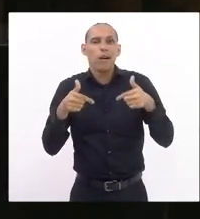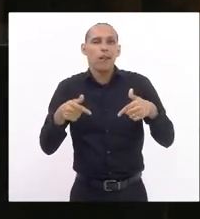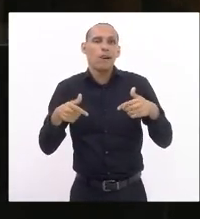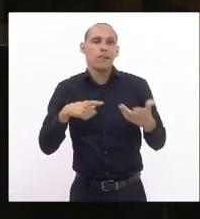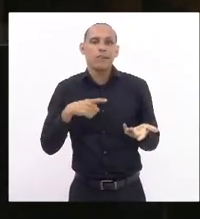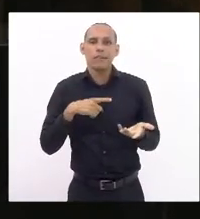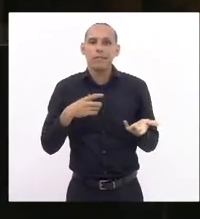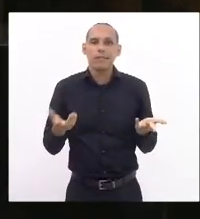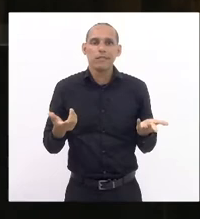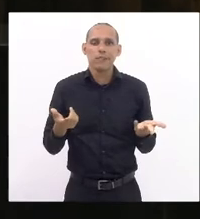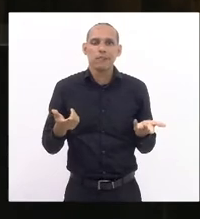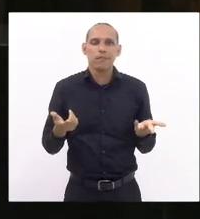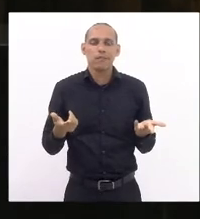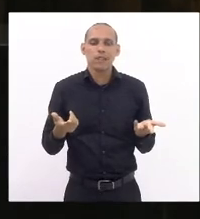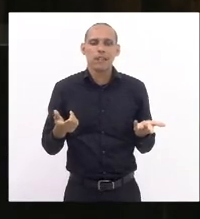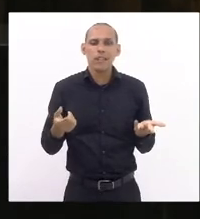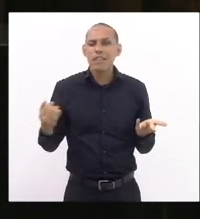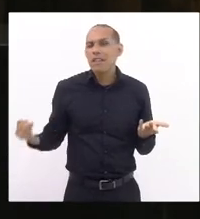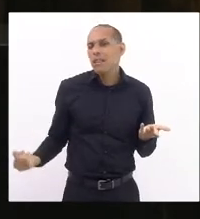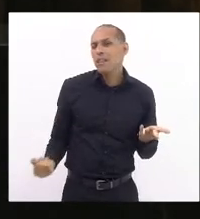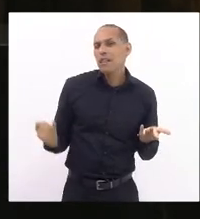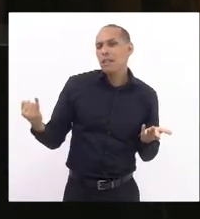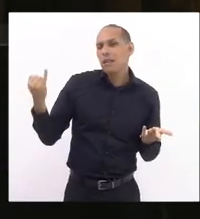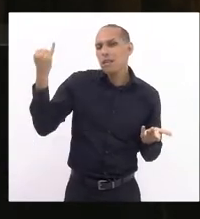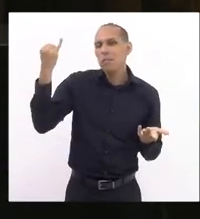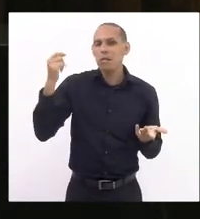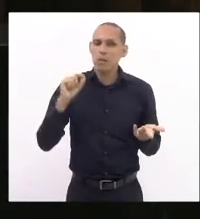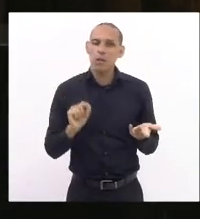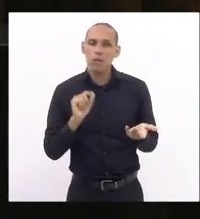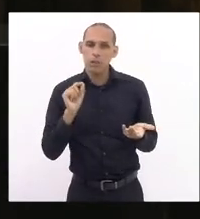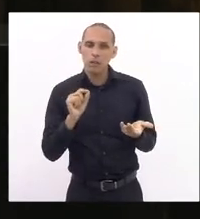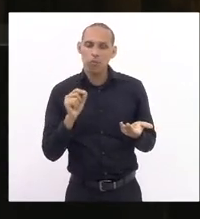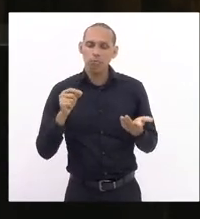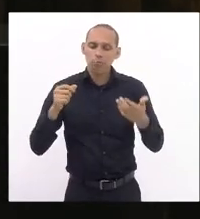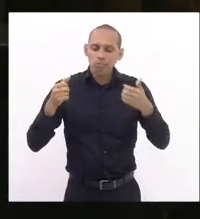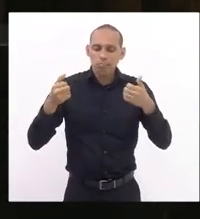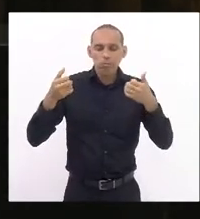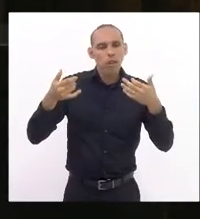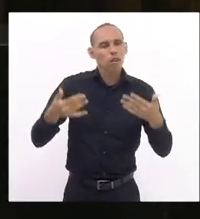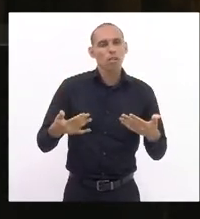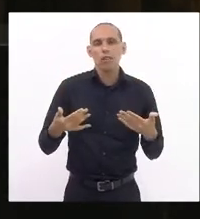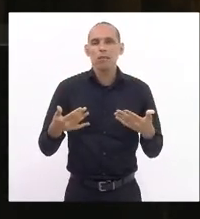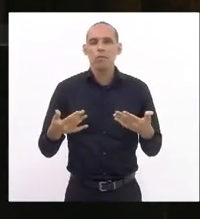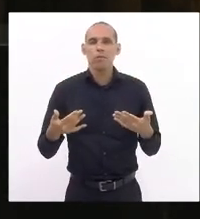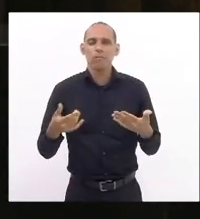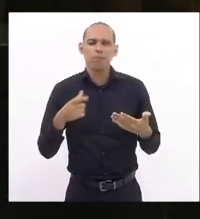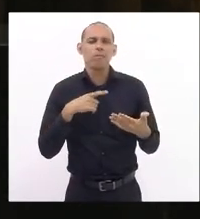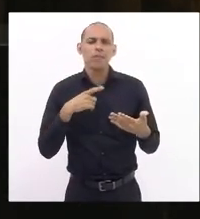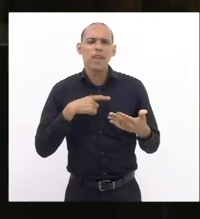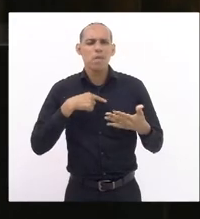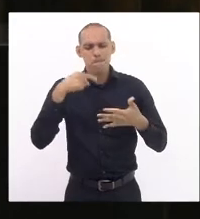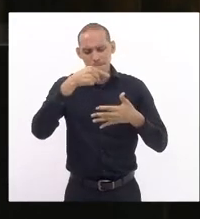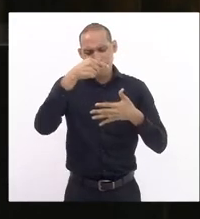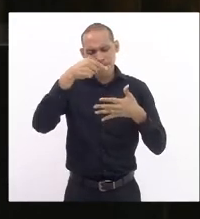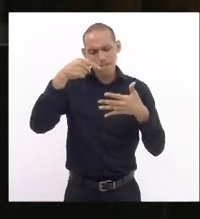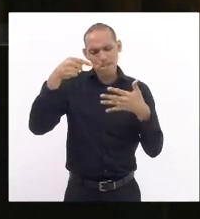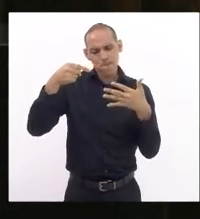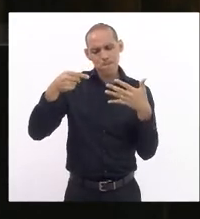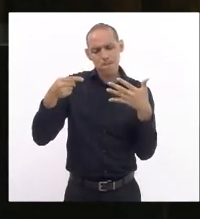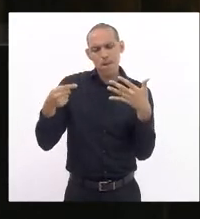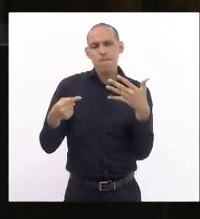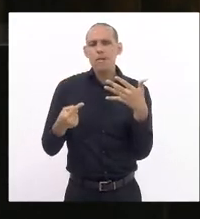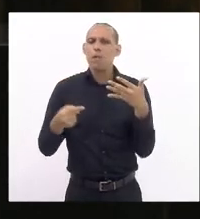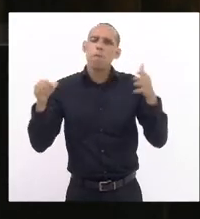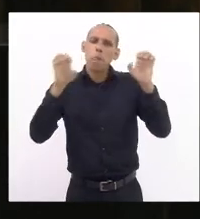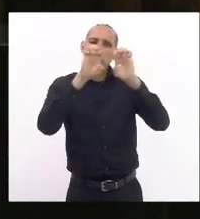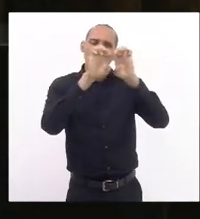é fundamental dizer o quanto que é importante ter todo, além de todo o aspecto